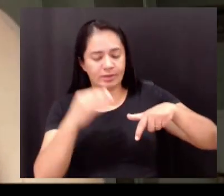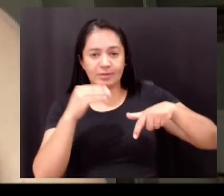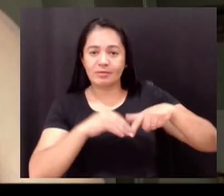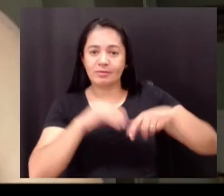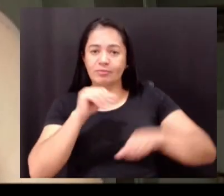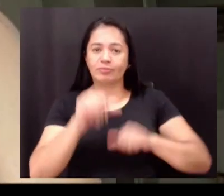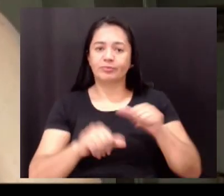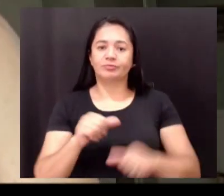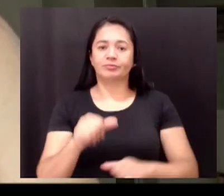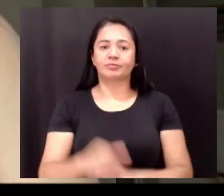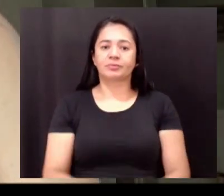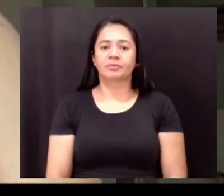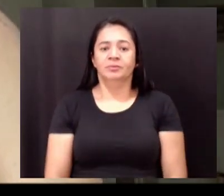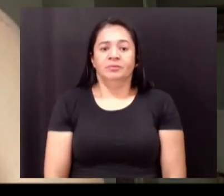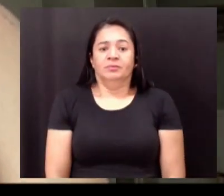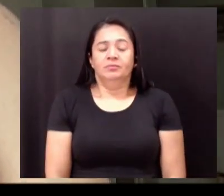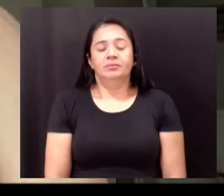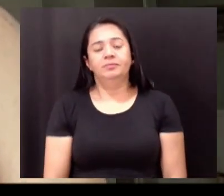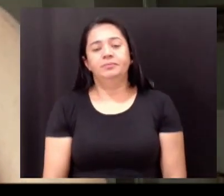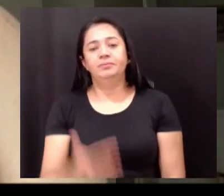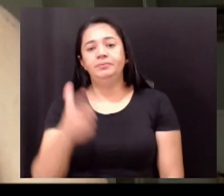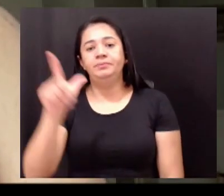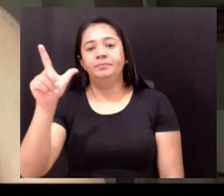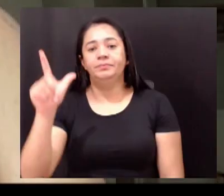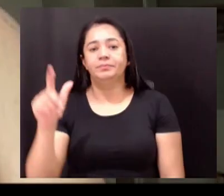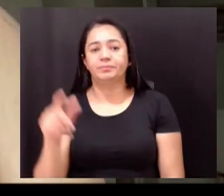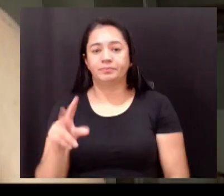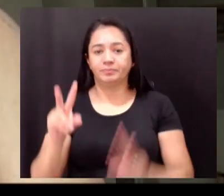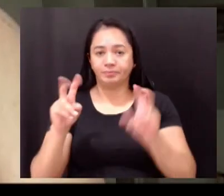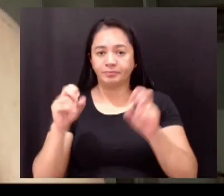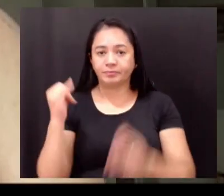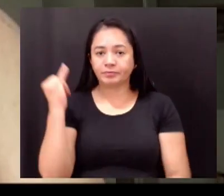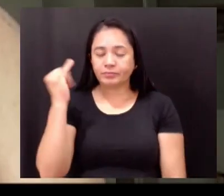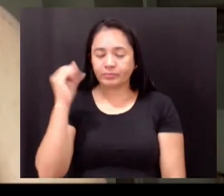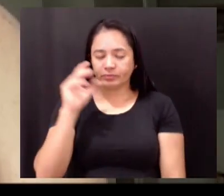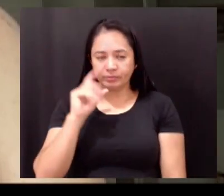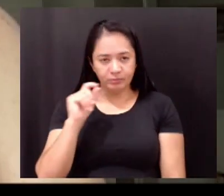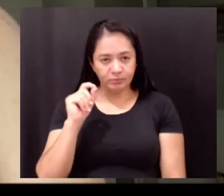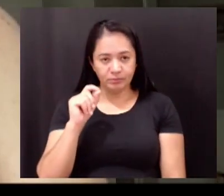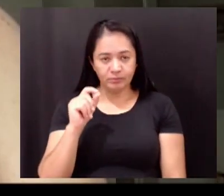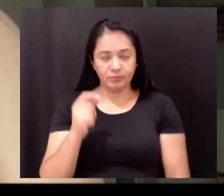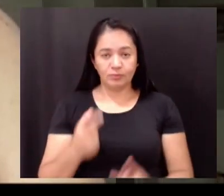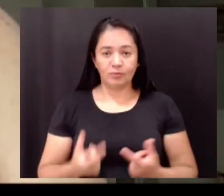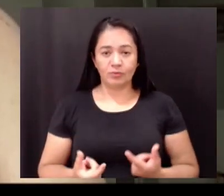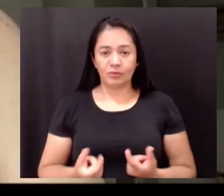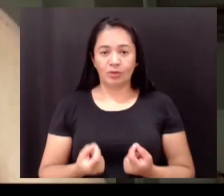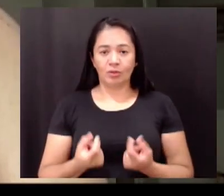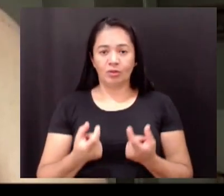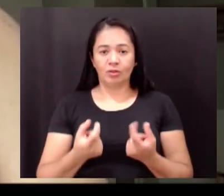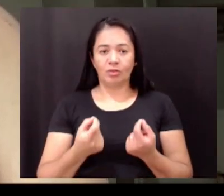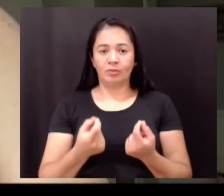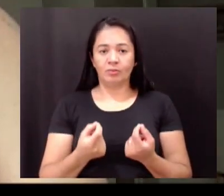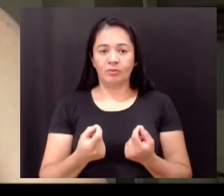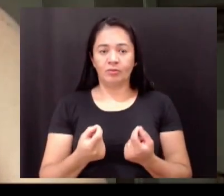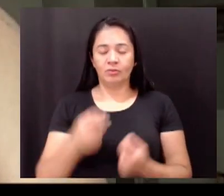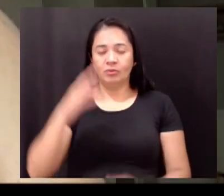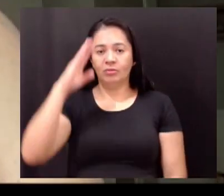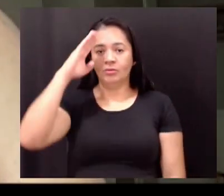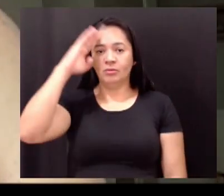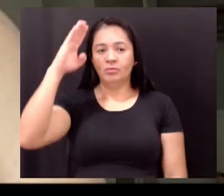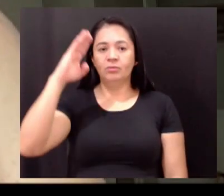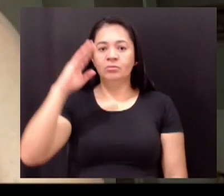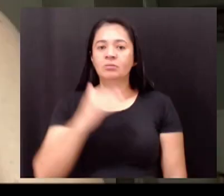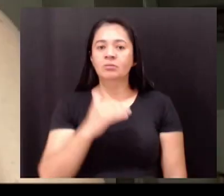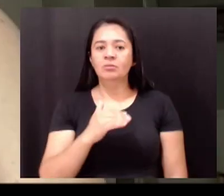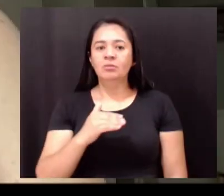Eu acho que outra coisa importante de se destacar é que o câncer do colo de útero, ele é a principal causa de morte por câncer